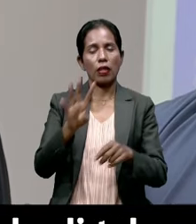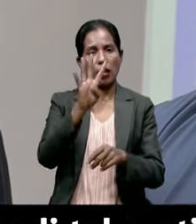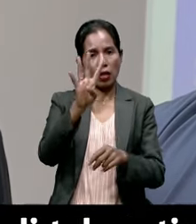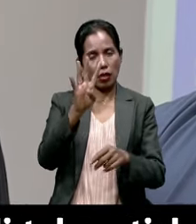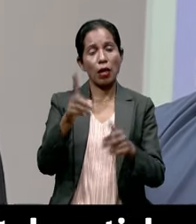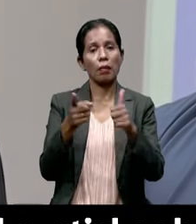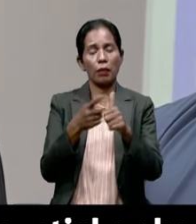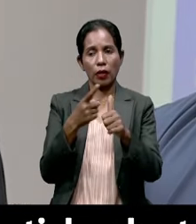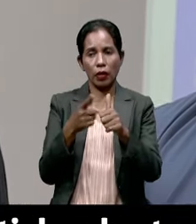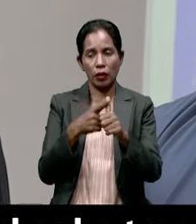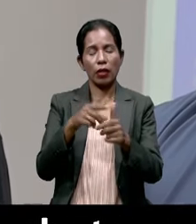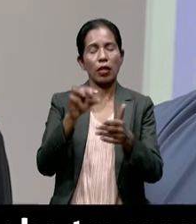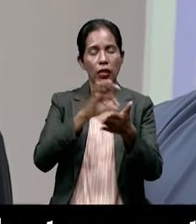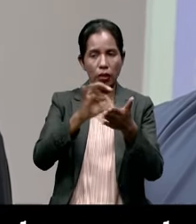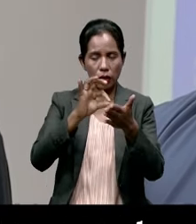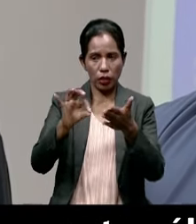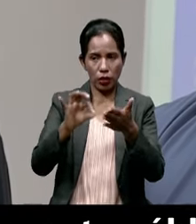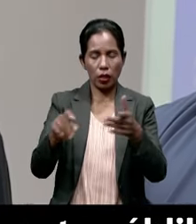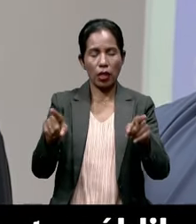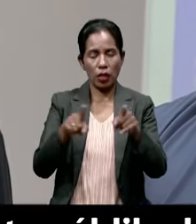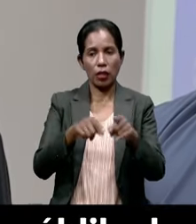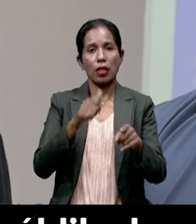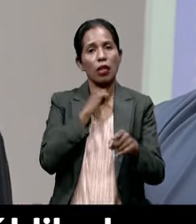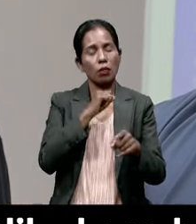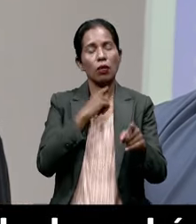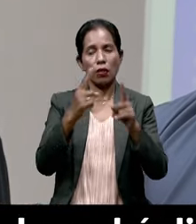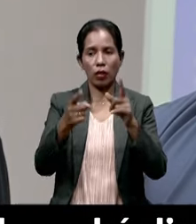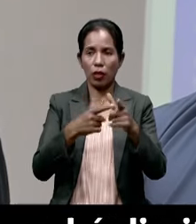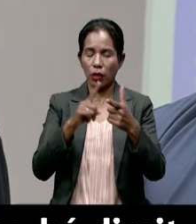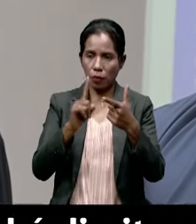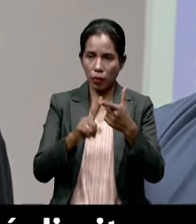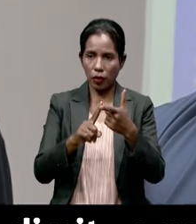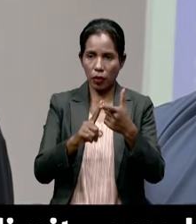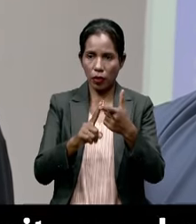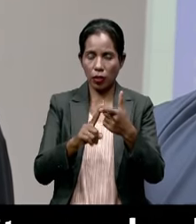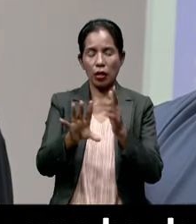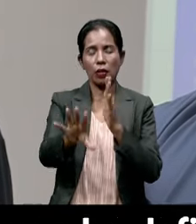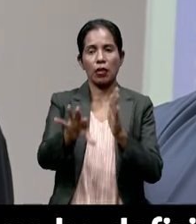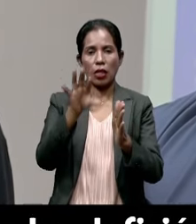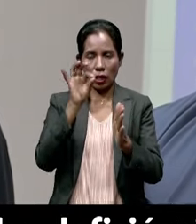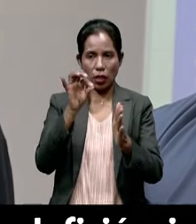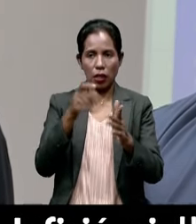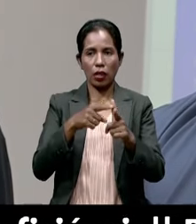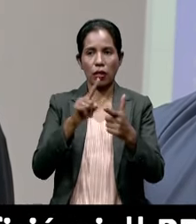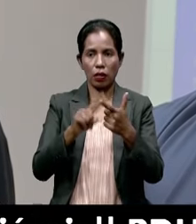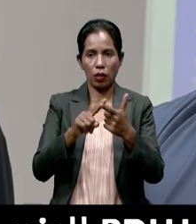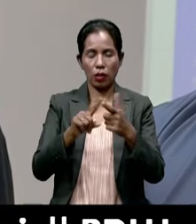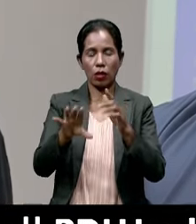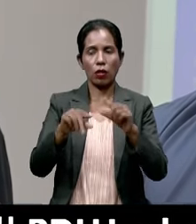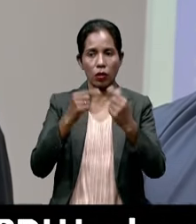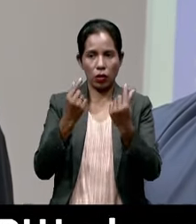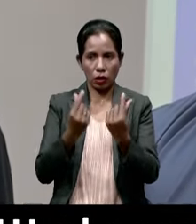Primeiro, registração, anisan amu aviso ano. Depois, ia seleção. Ekipa nebe mak